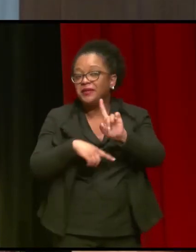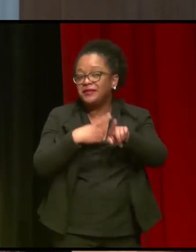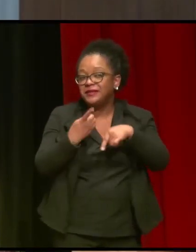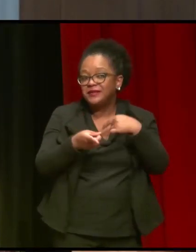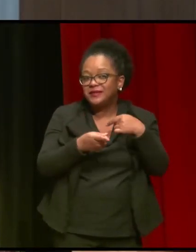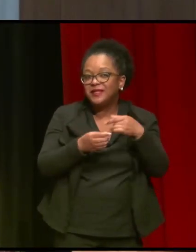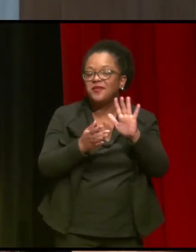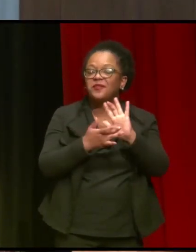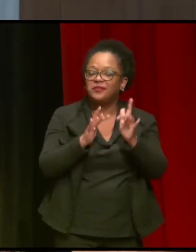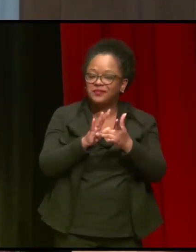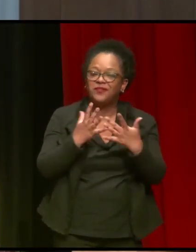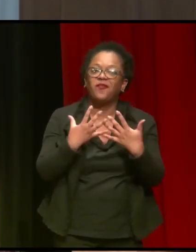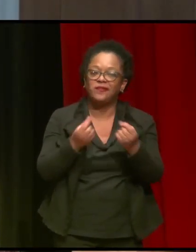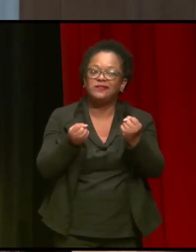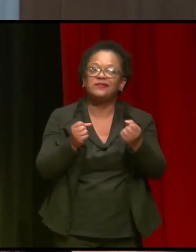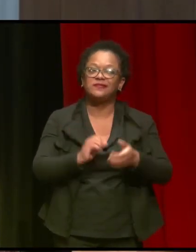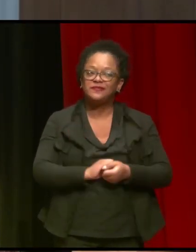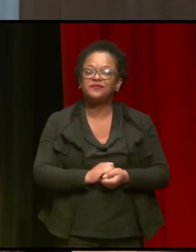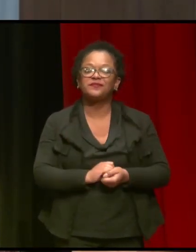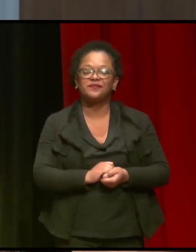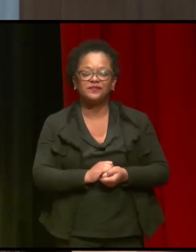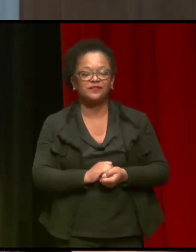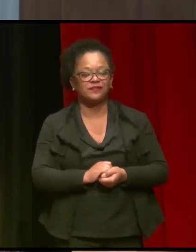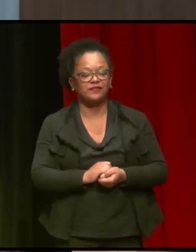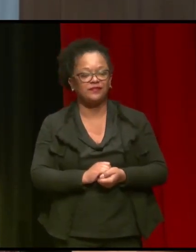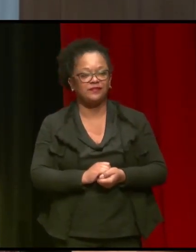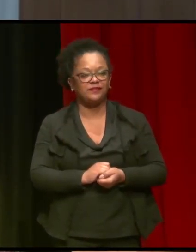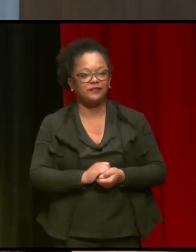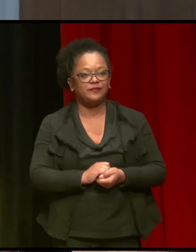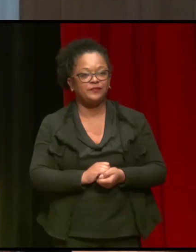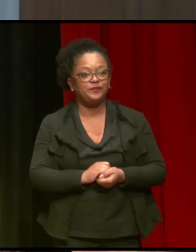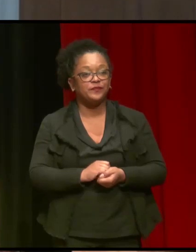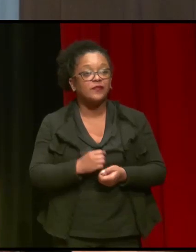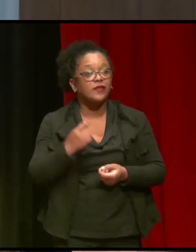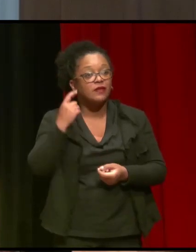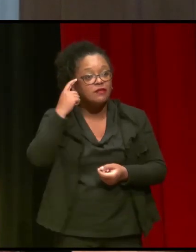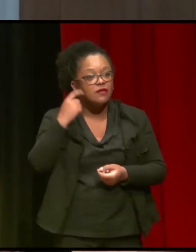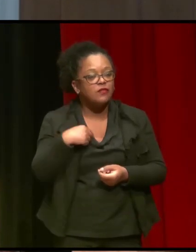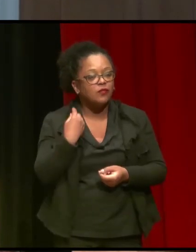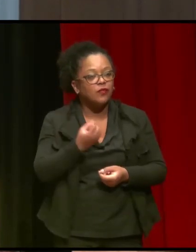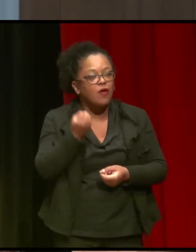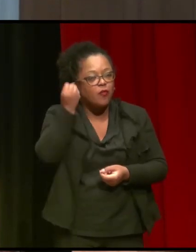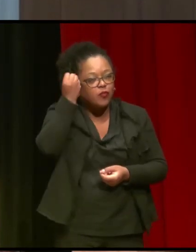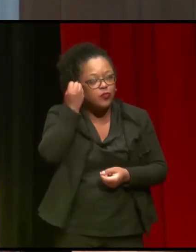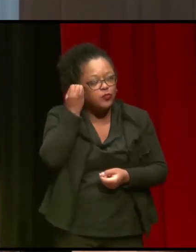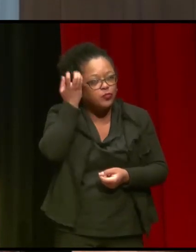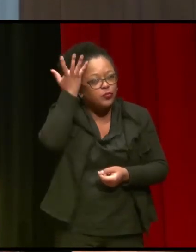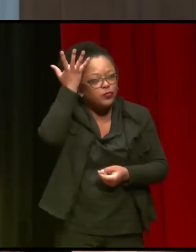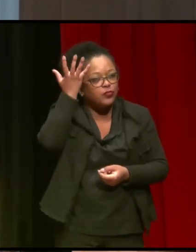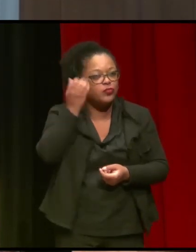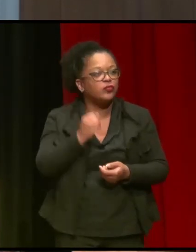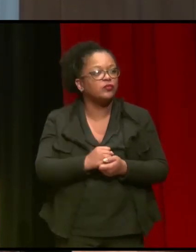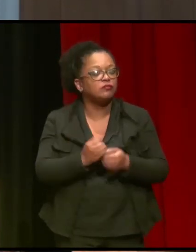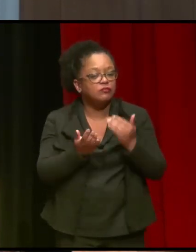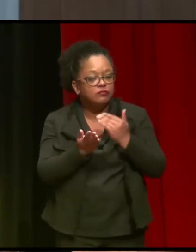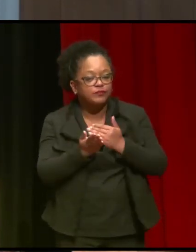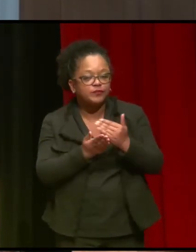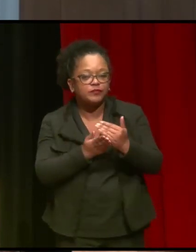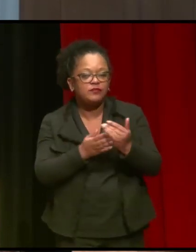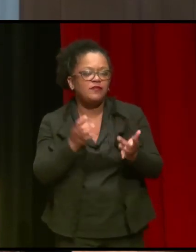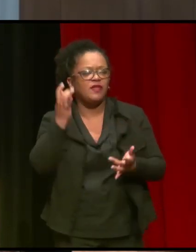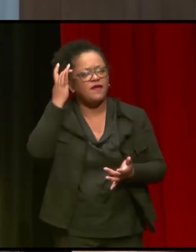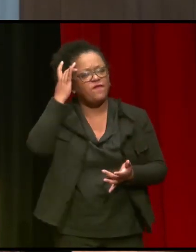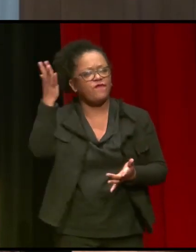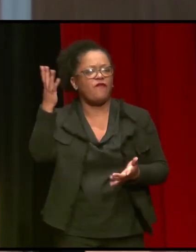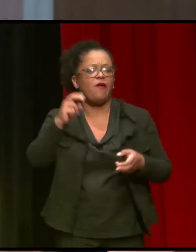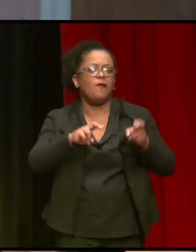Gente, eu tenho várias histórias sobre isso aí, né? O que a gente pode fazer? Usa a criatividade, gente. É muito fácil, gente, ficar sentado no